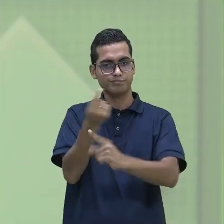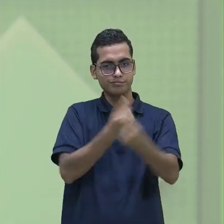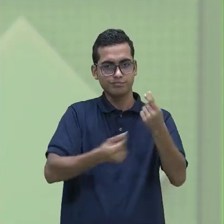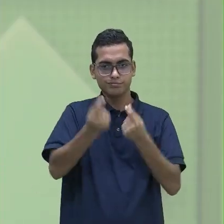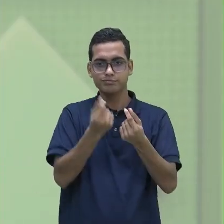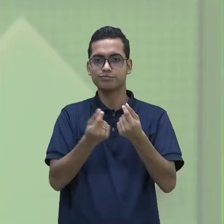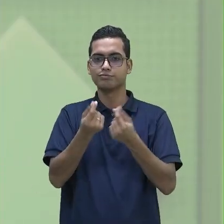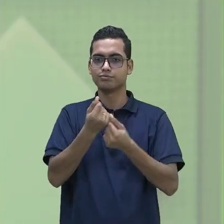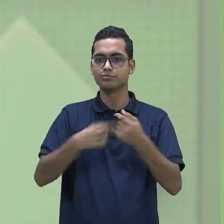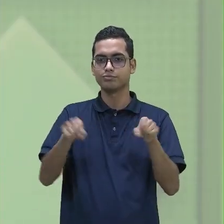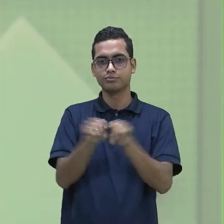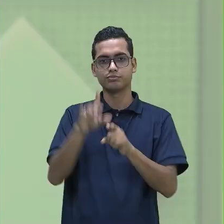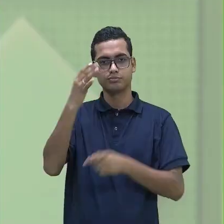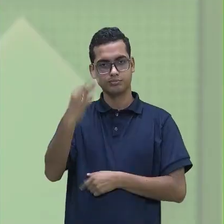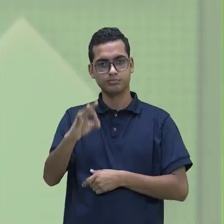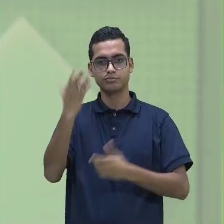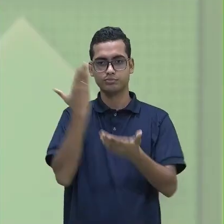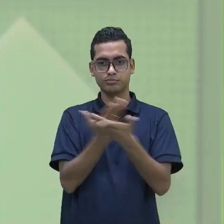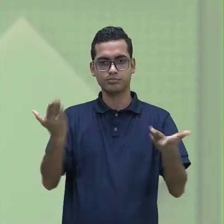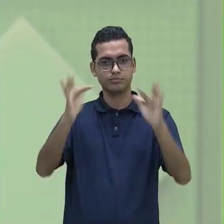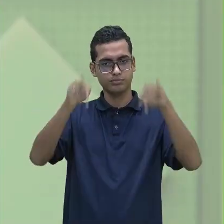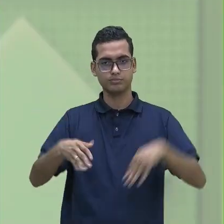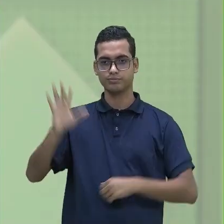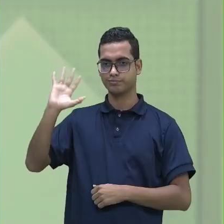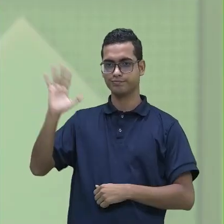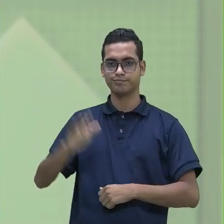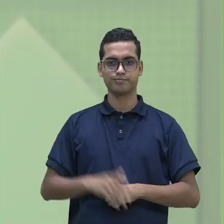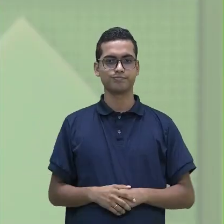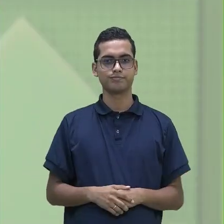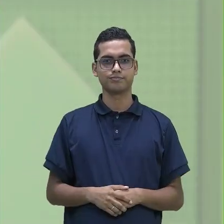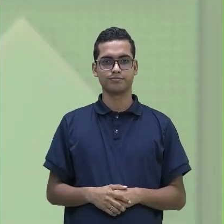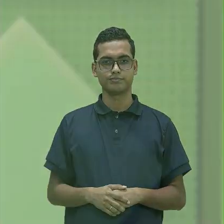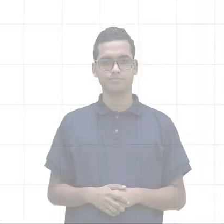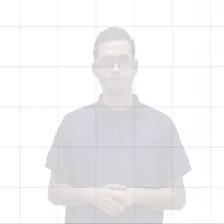tá bom? Então, essa foi a nossa aula de hoje. Tchau.